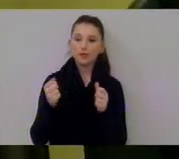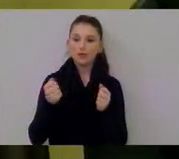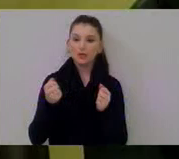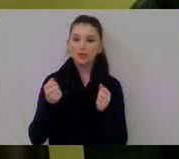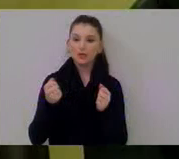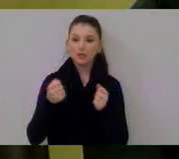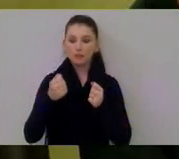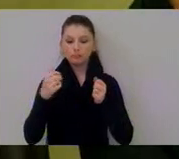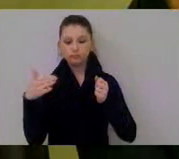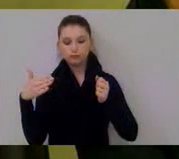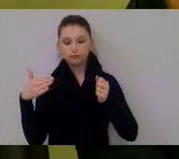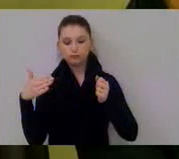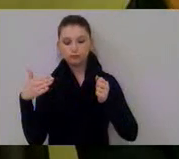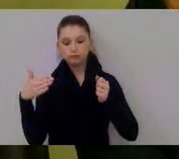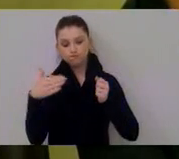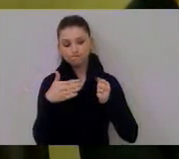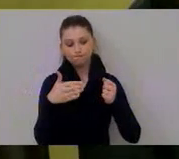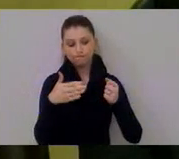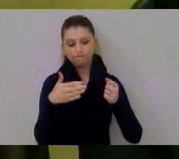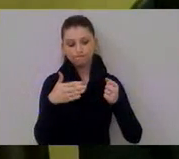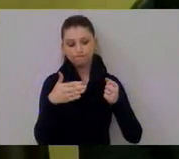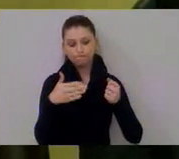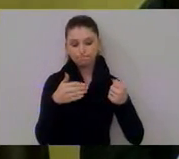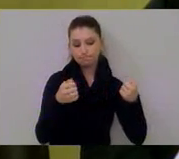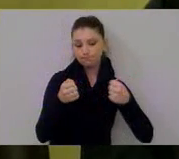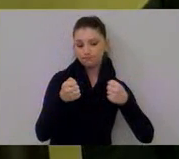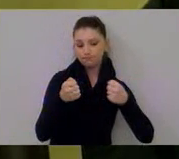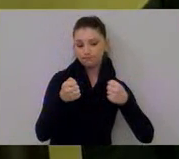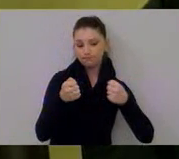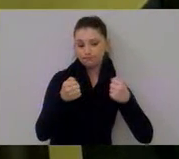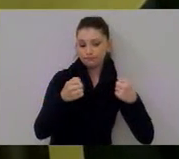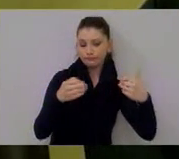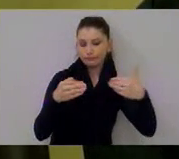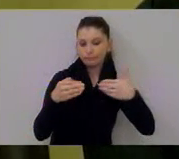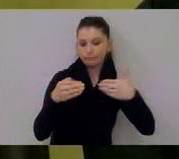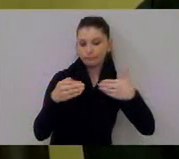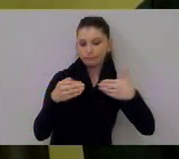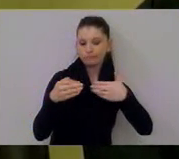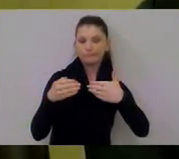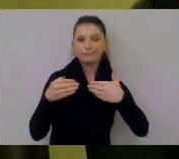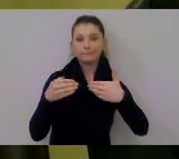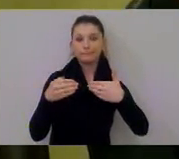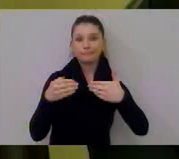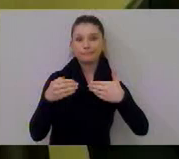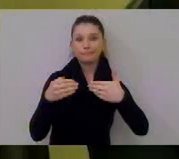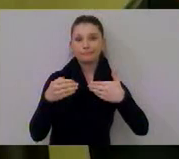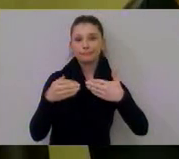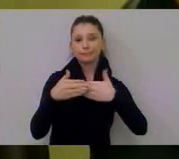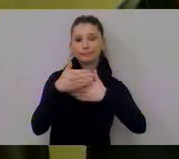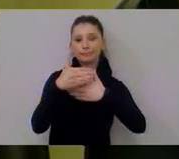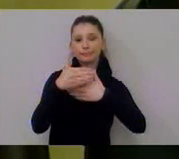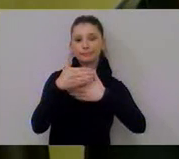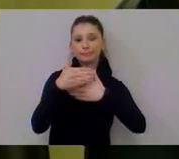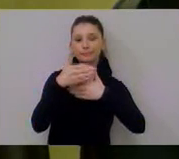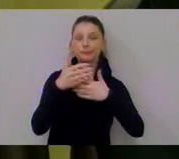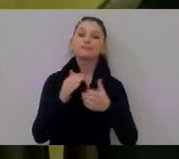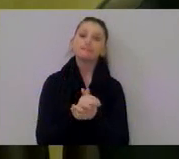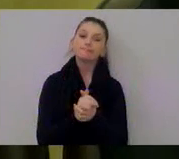Mas todo o bairro necessita de uma atenção nessa parte.